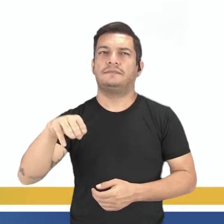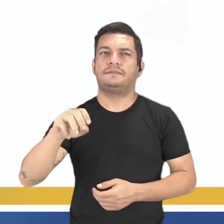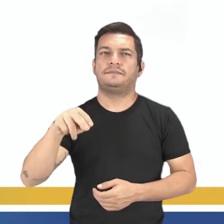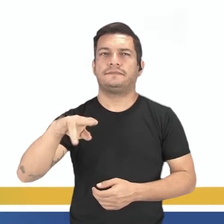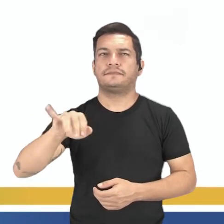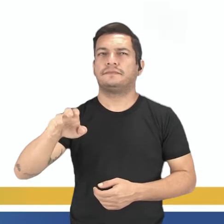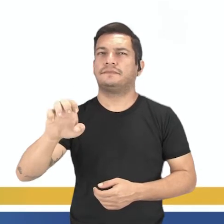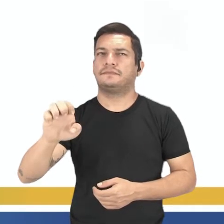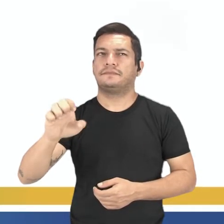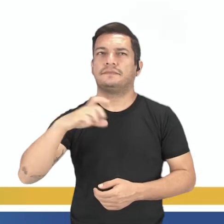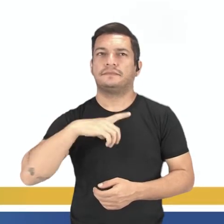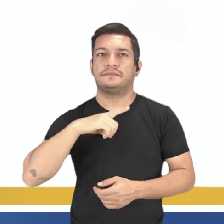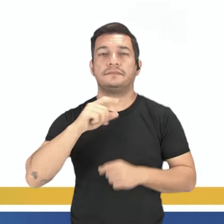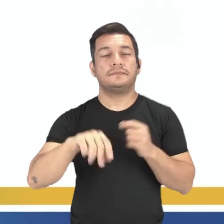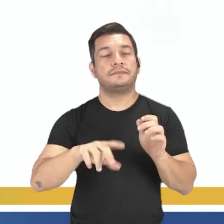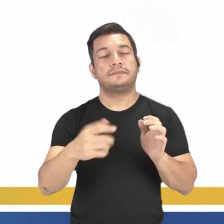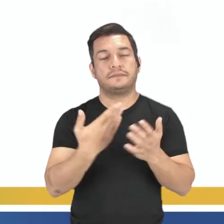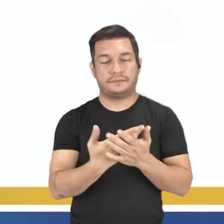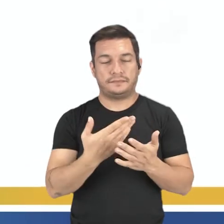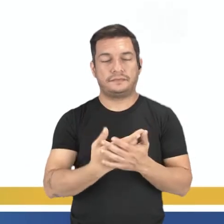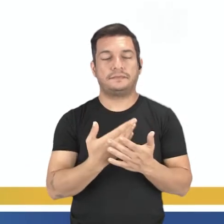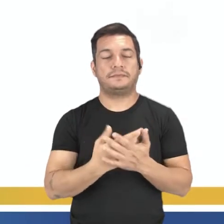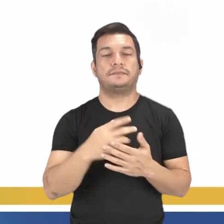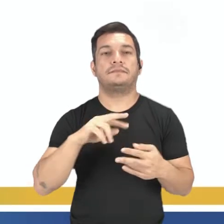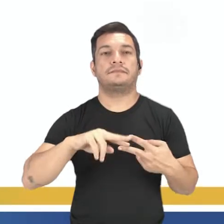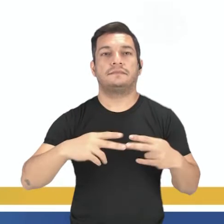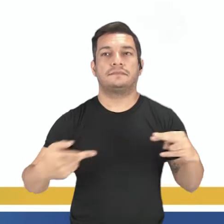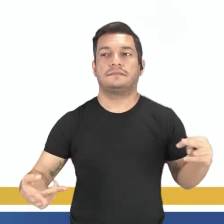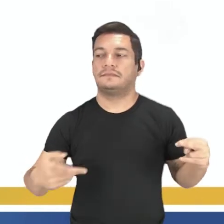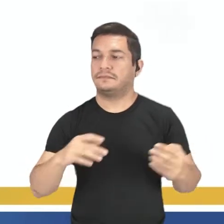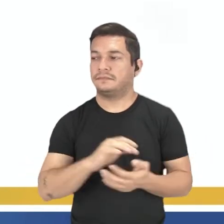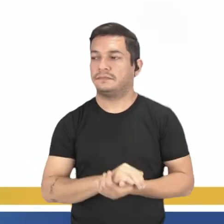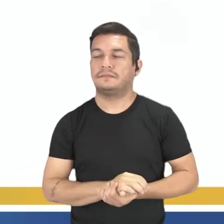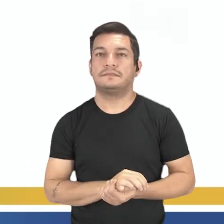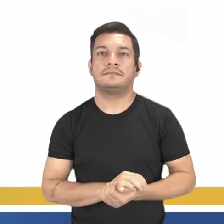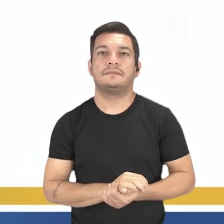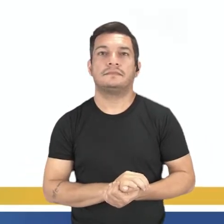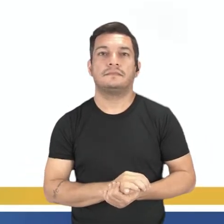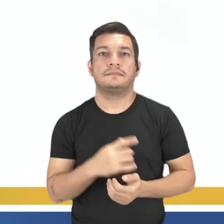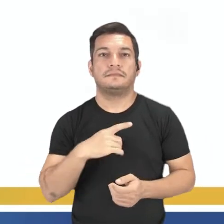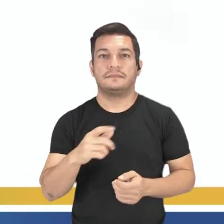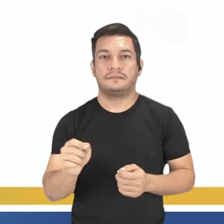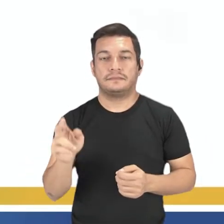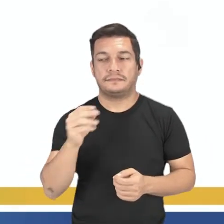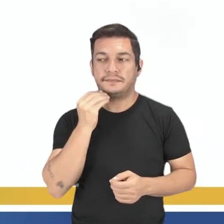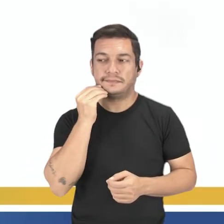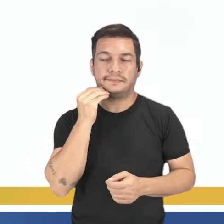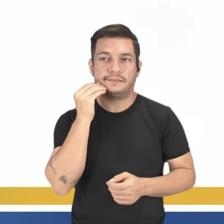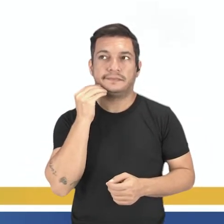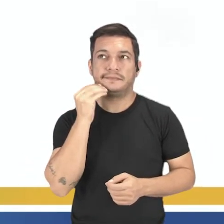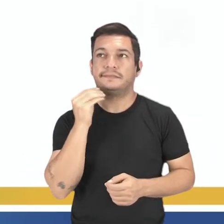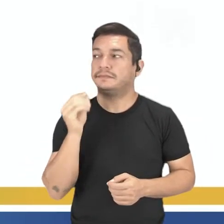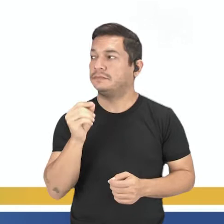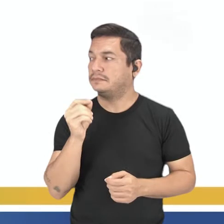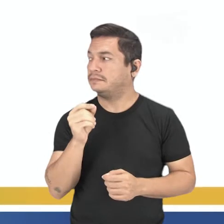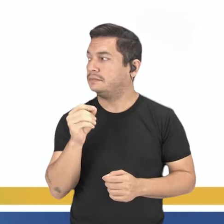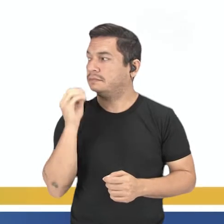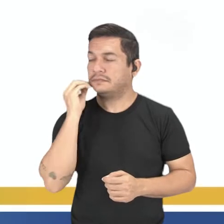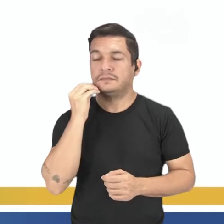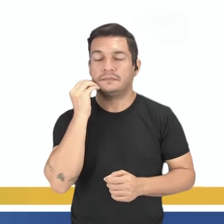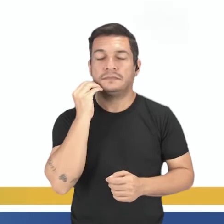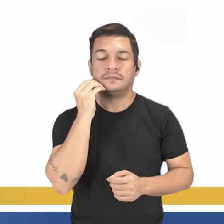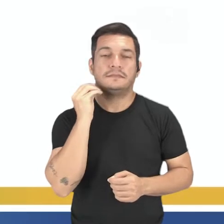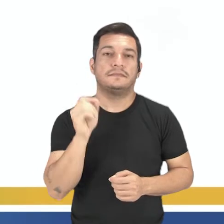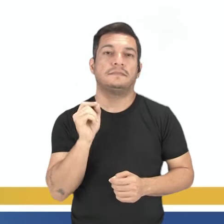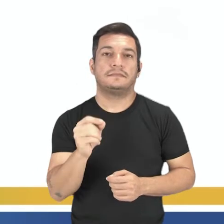estudos genéticos. Então ele conduziu experimentos com ervilhas que não era de comer, são chamadas ervilhas de